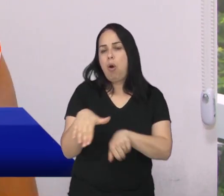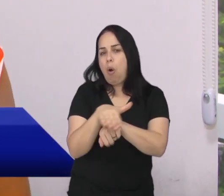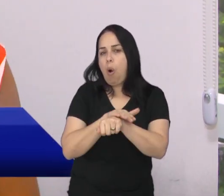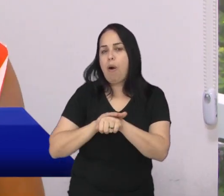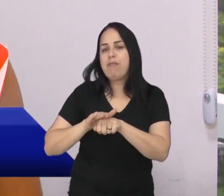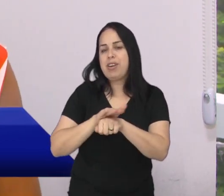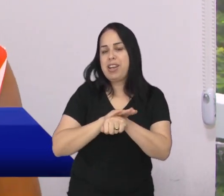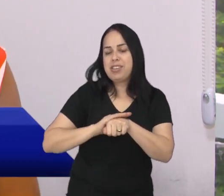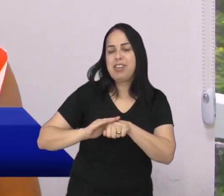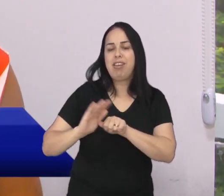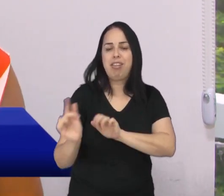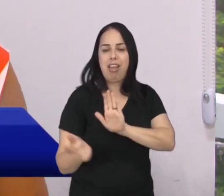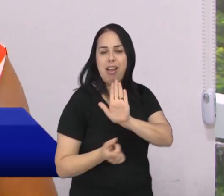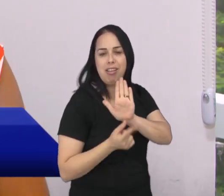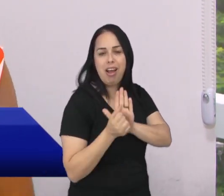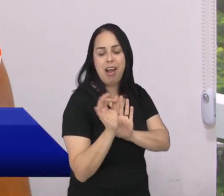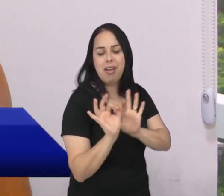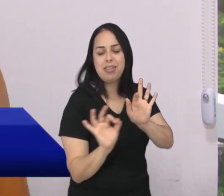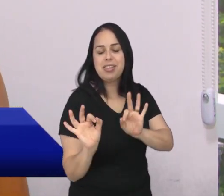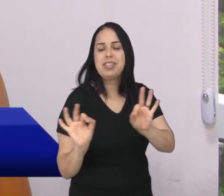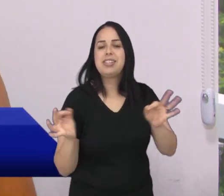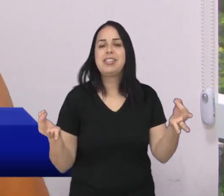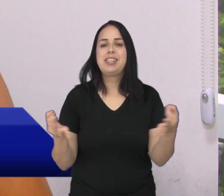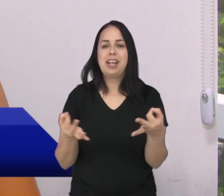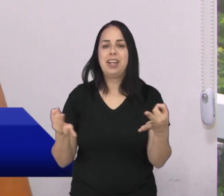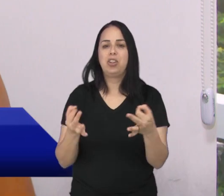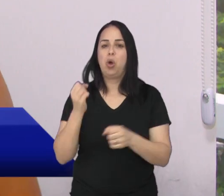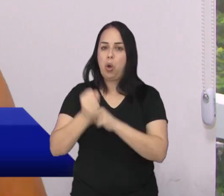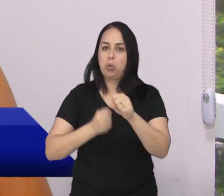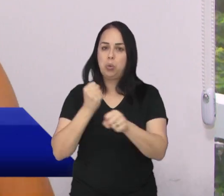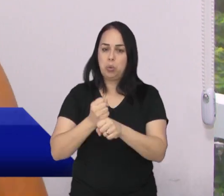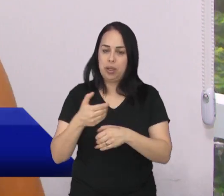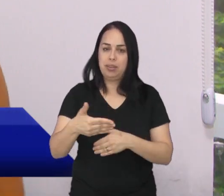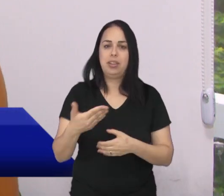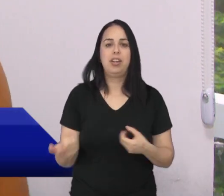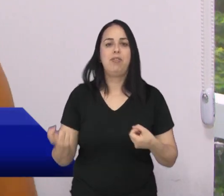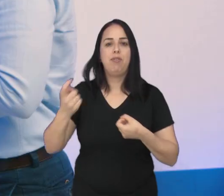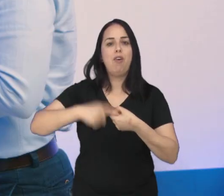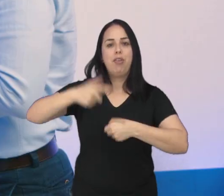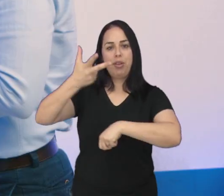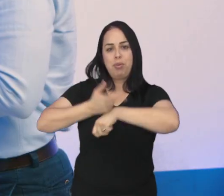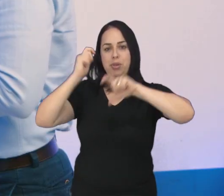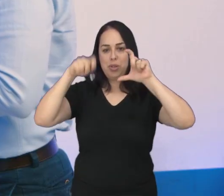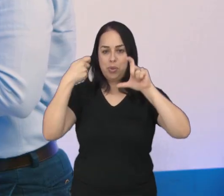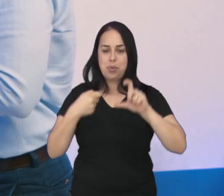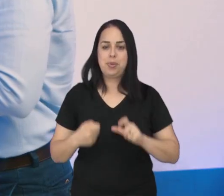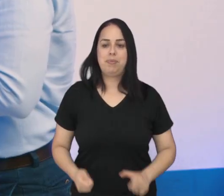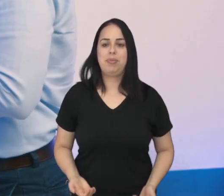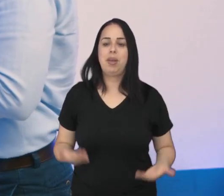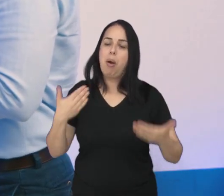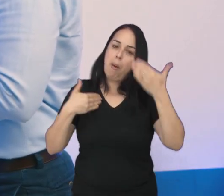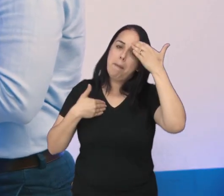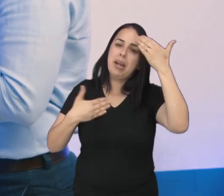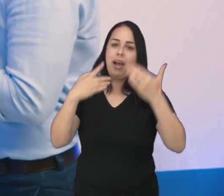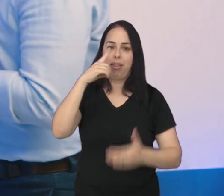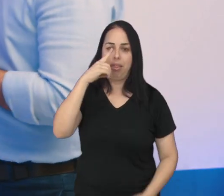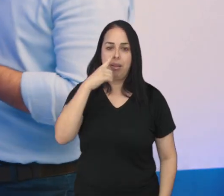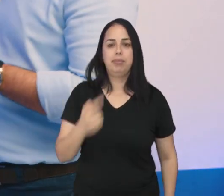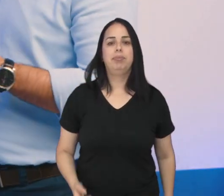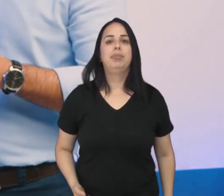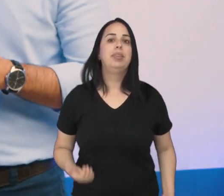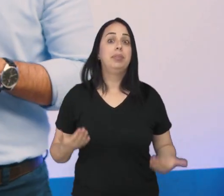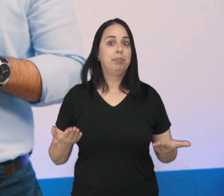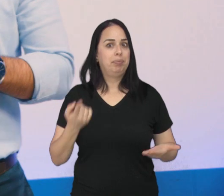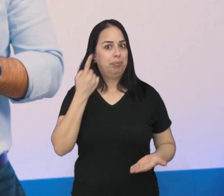ali conversando, fazer um orçamento familiar certinho, ano a ano. Voltamos com vocês no estúdio. Muito